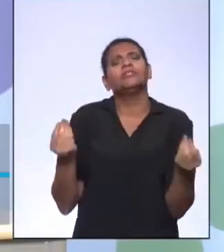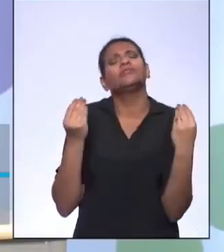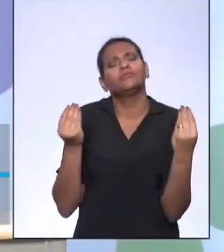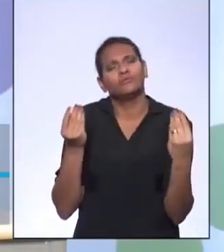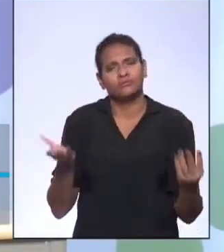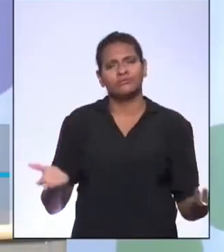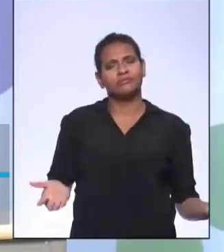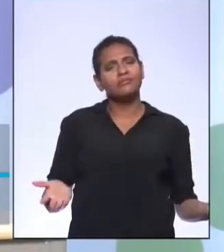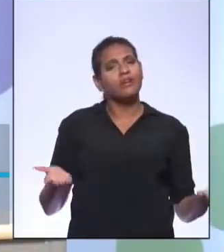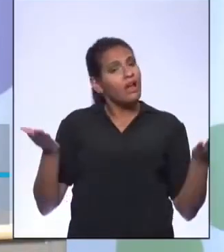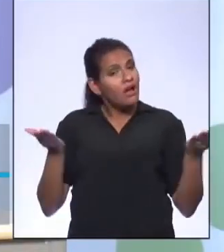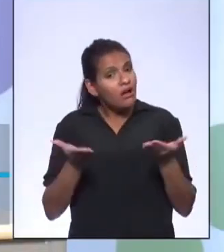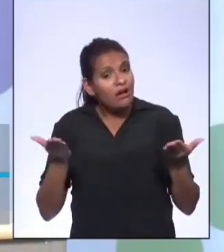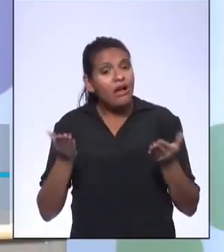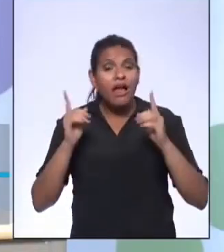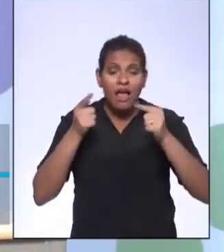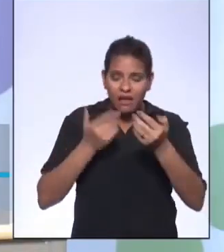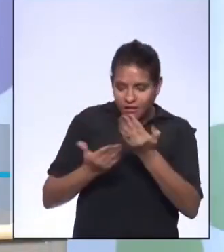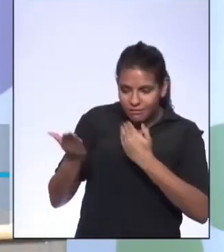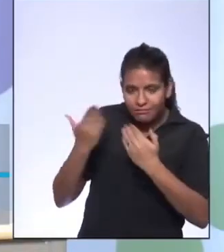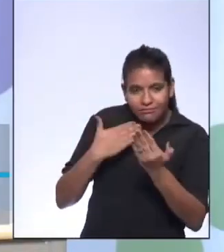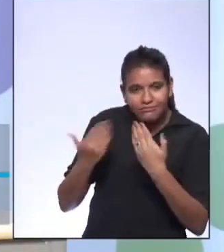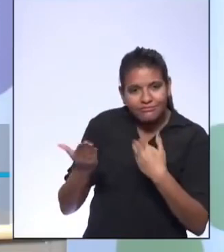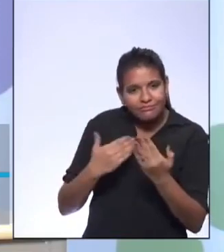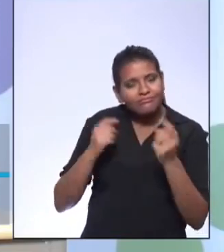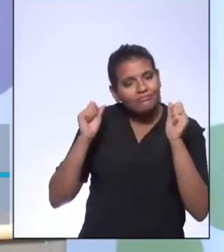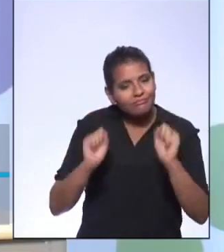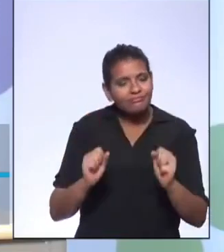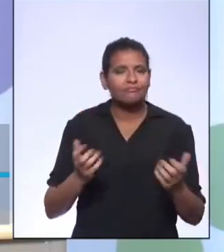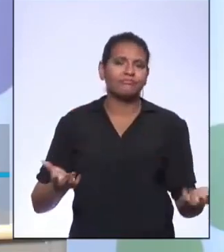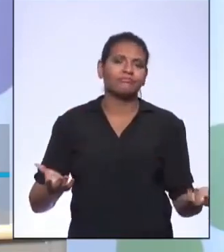Esse é um momento de interação.